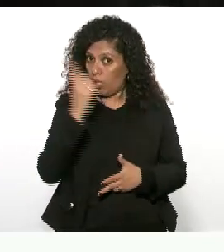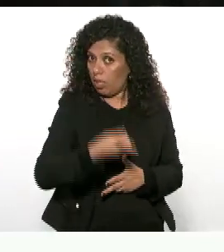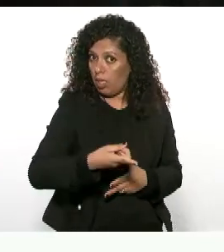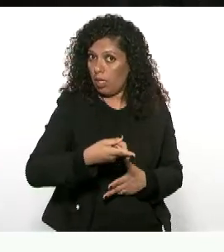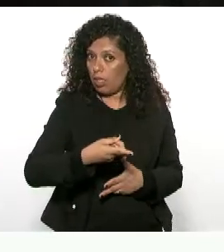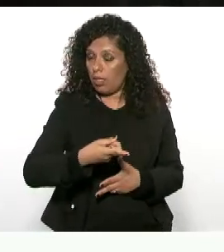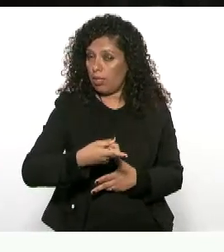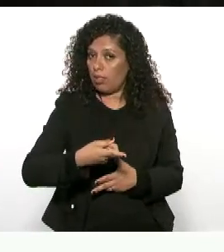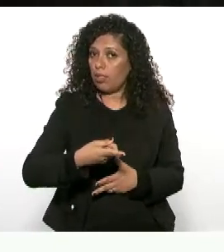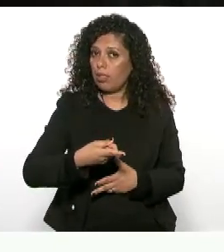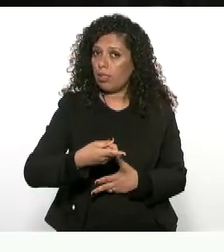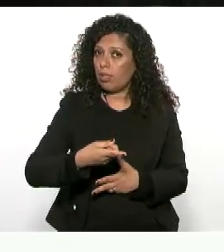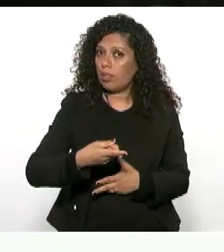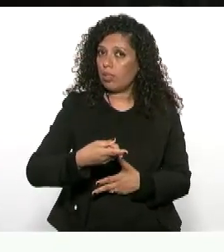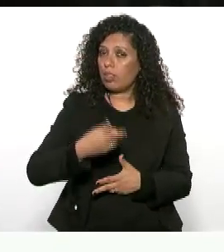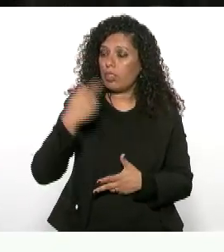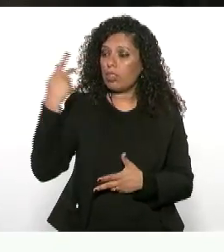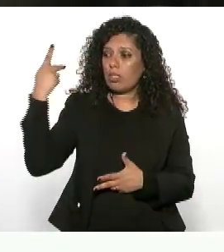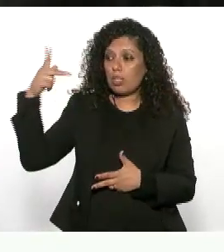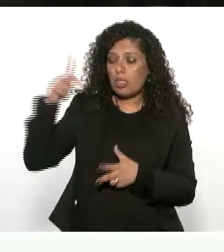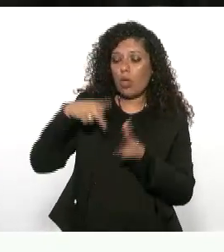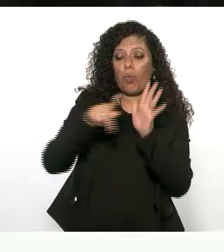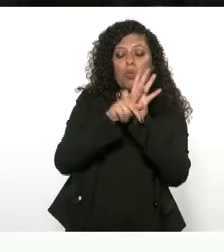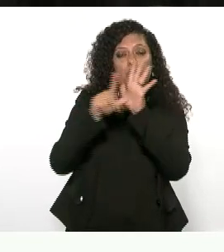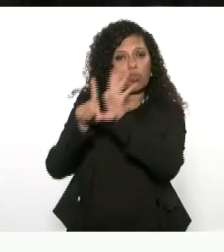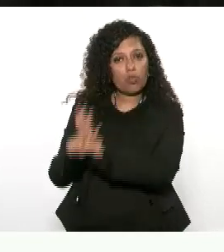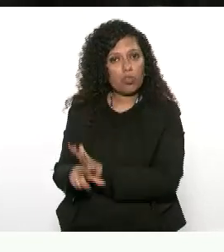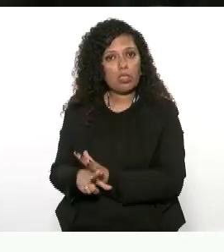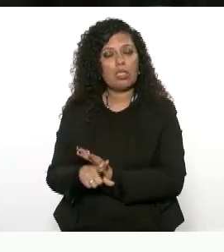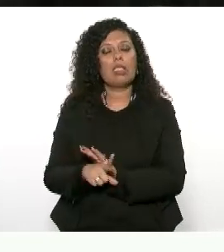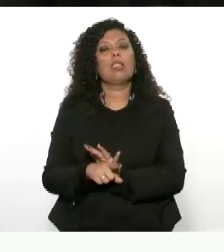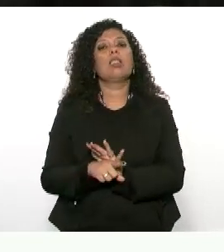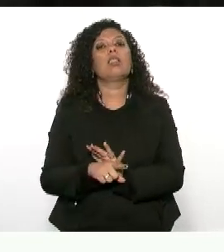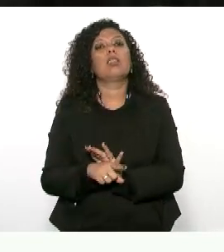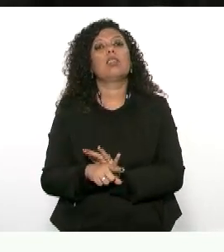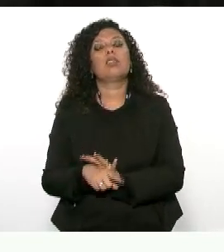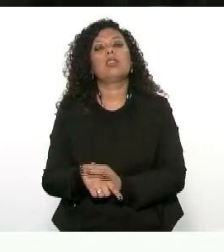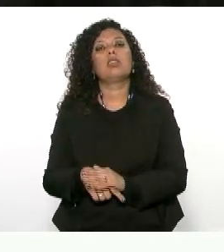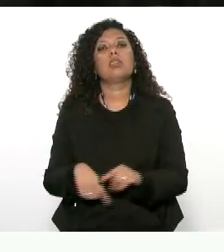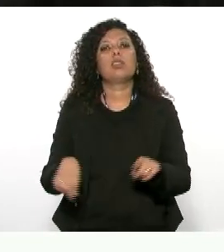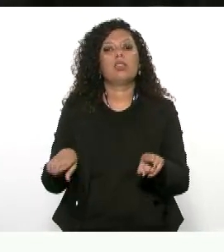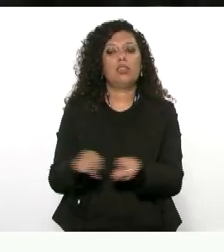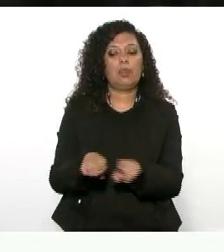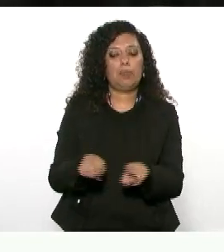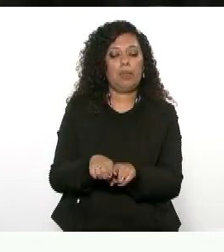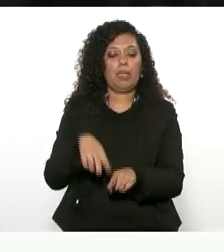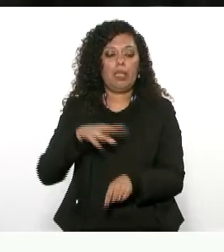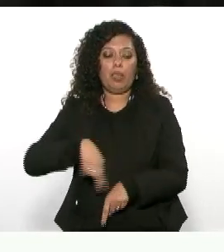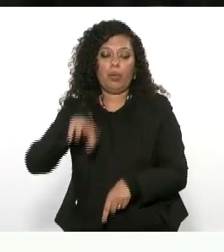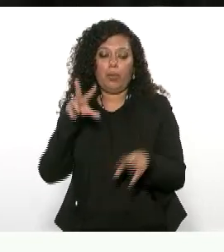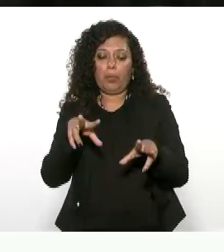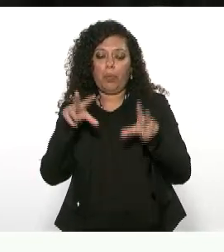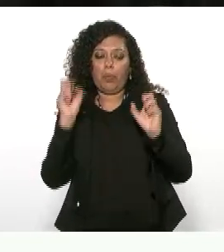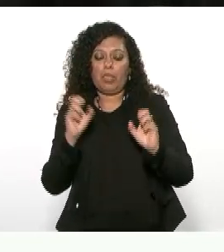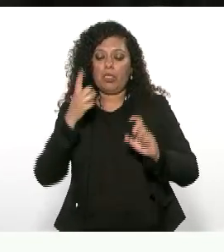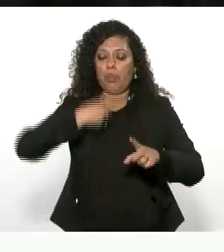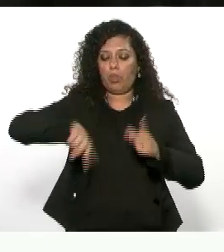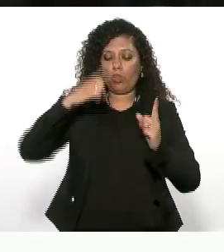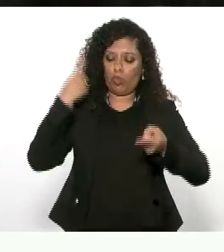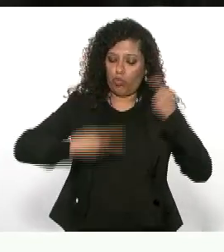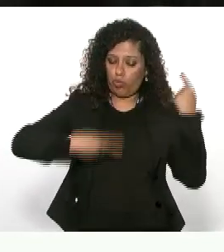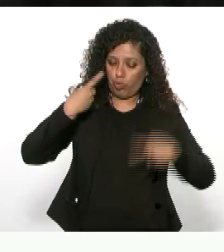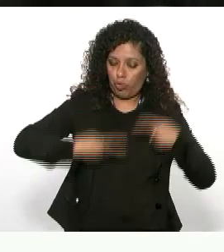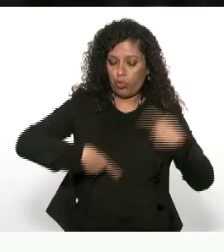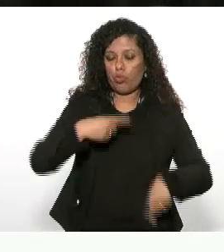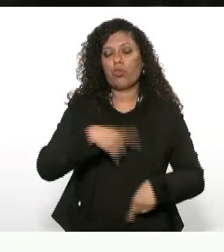né, o seu projeto de lei. Essa questão, ao que eu pude perceber, foi discutida na